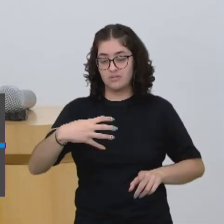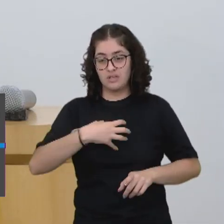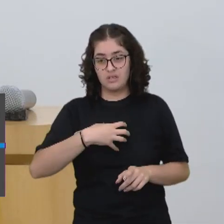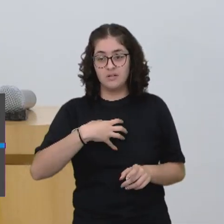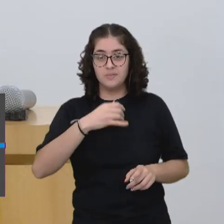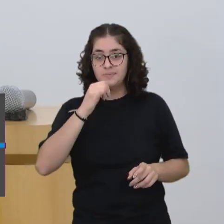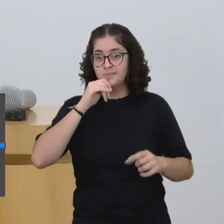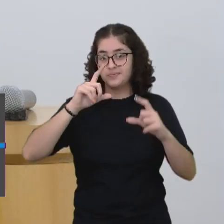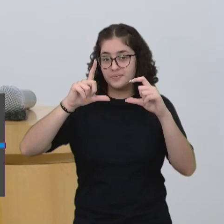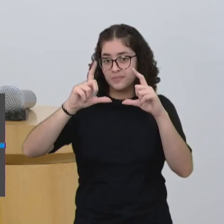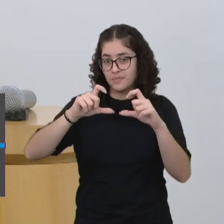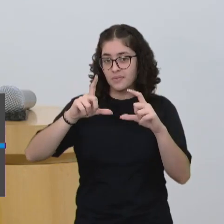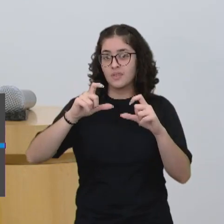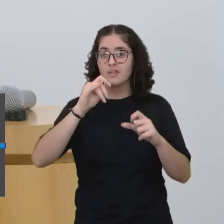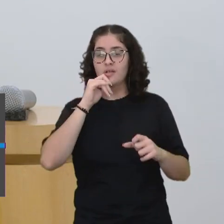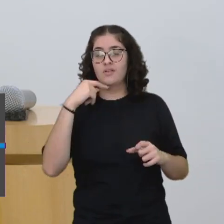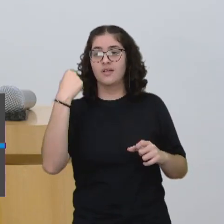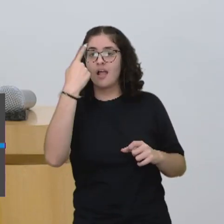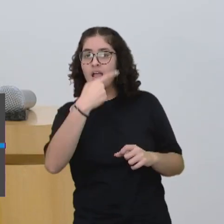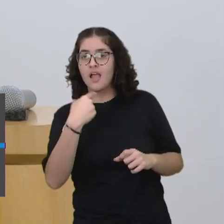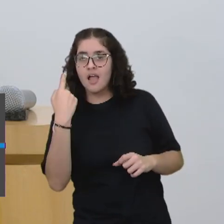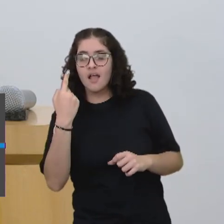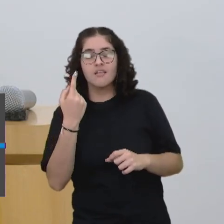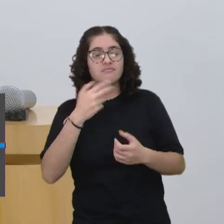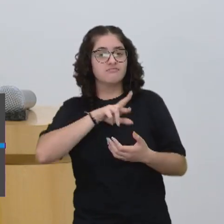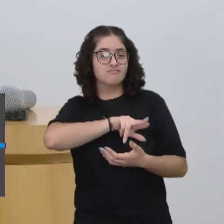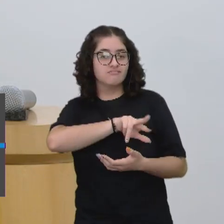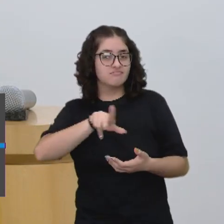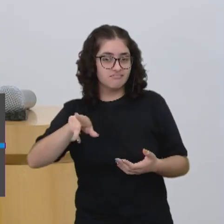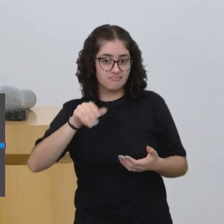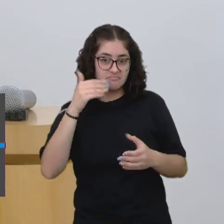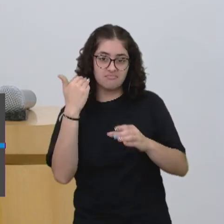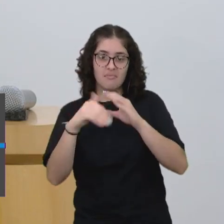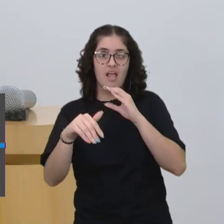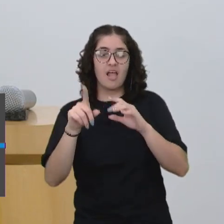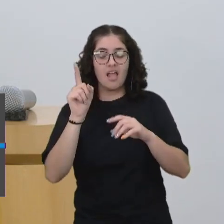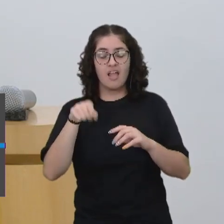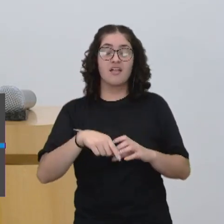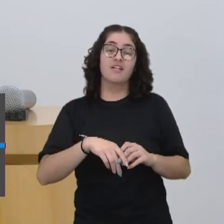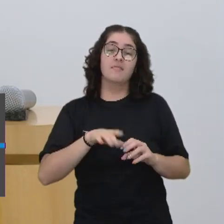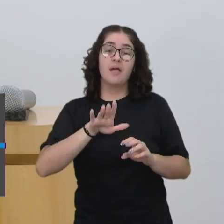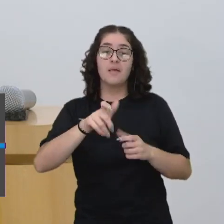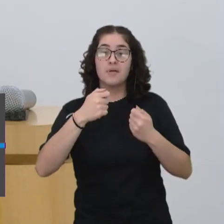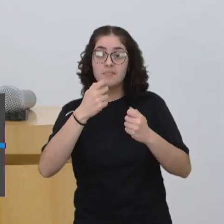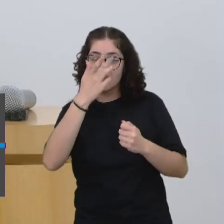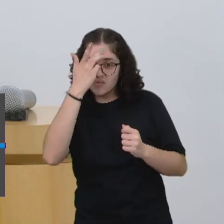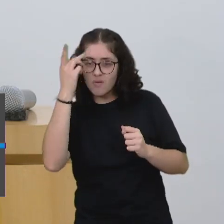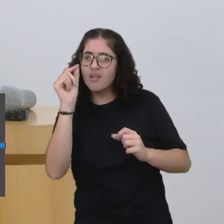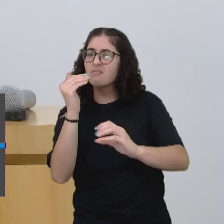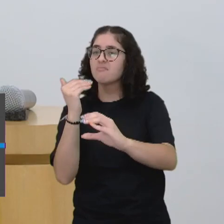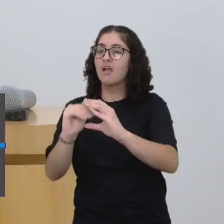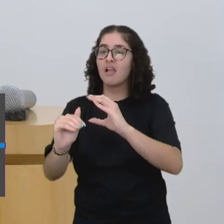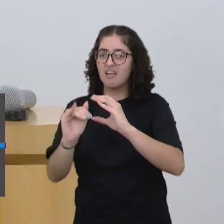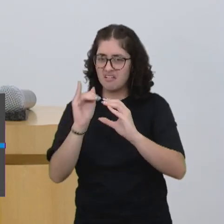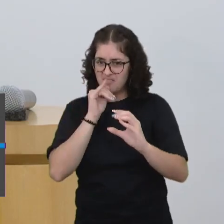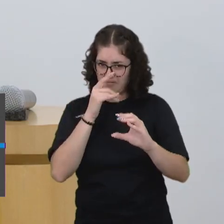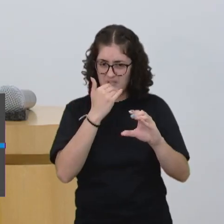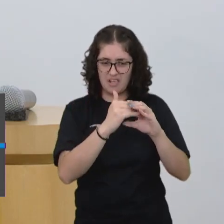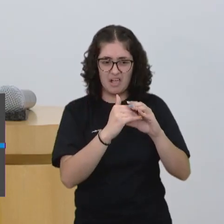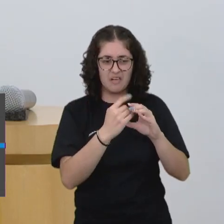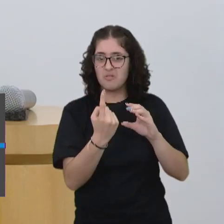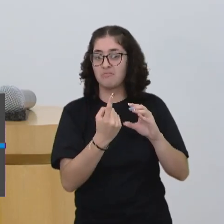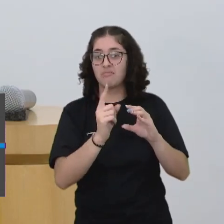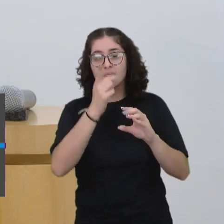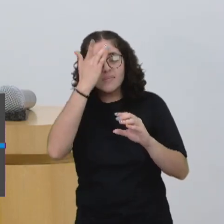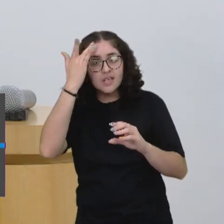Uma foto, uma cara, um emoji, qualquer coisa é uma mensagem. Mas você precisa de alguém que receba essa mensagem, senão você está falando sozinho,